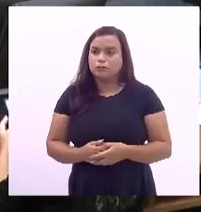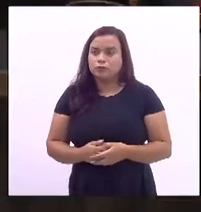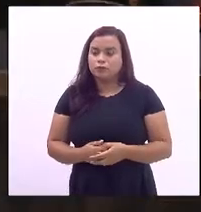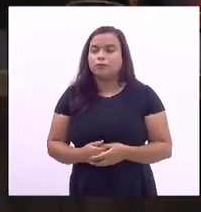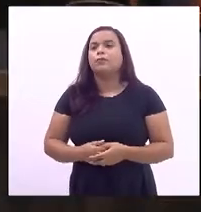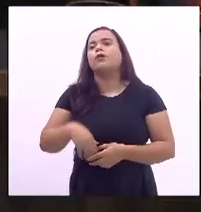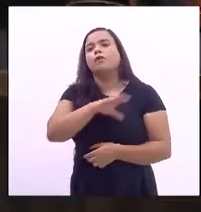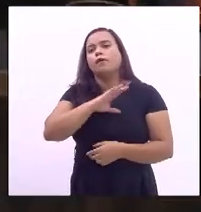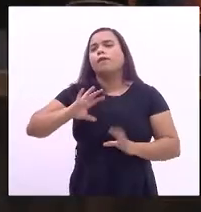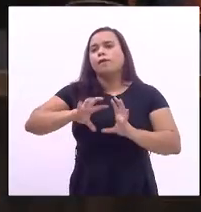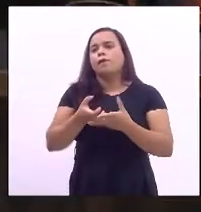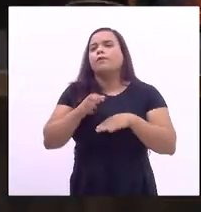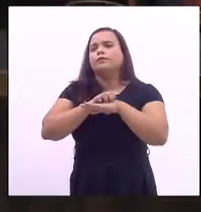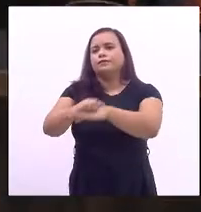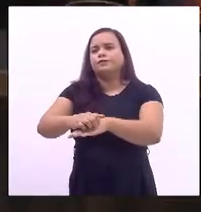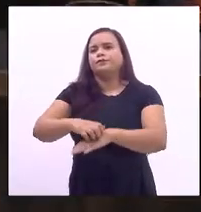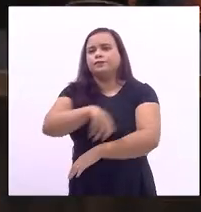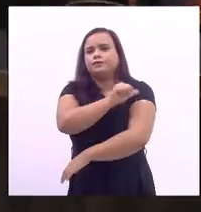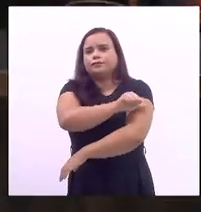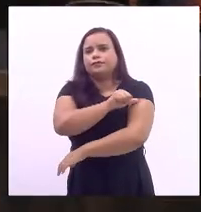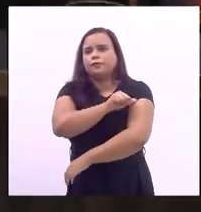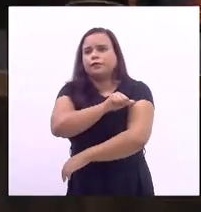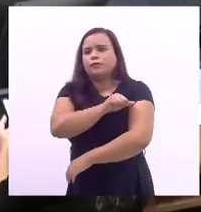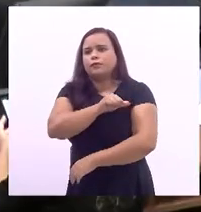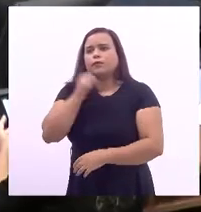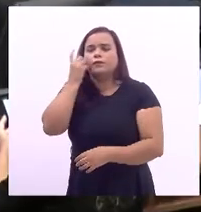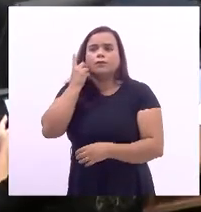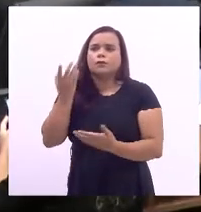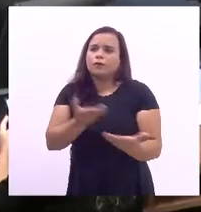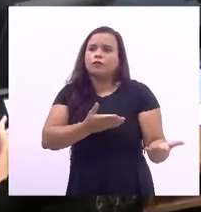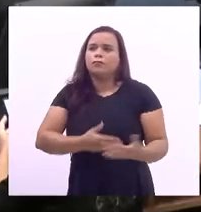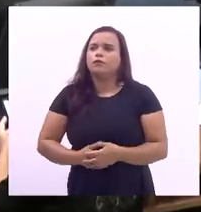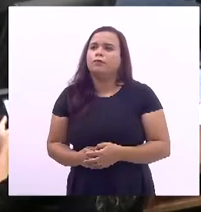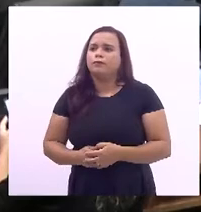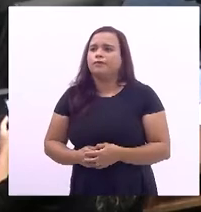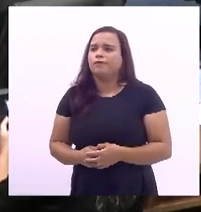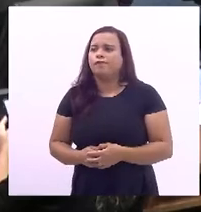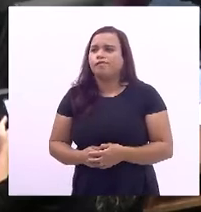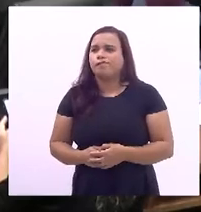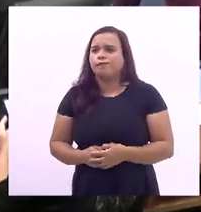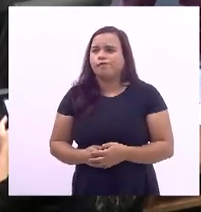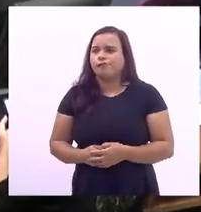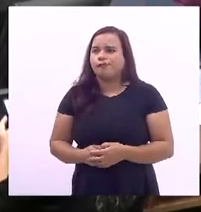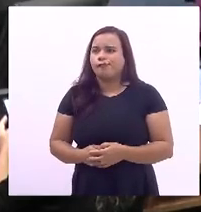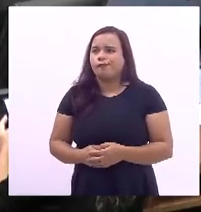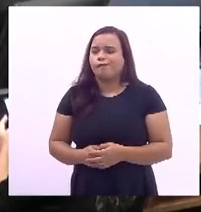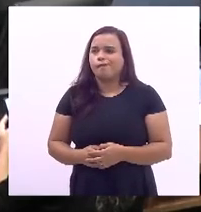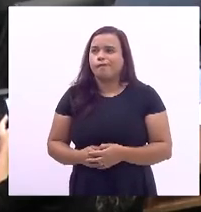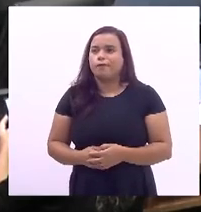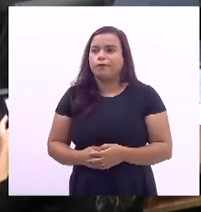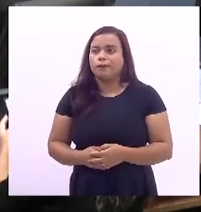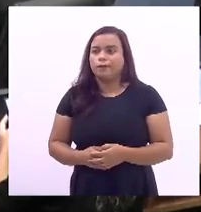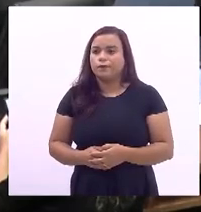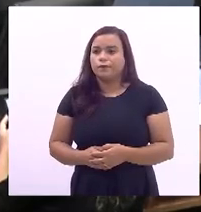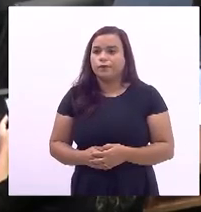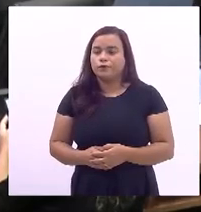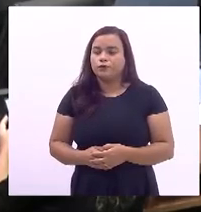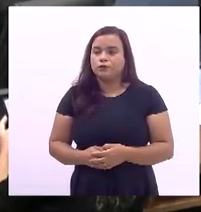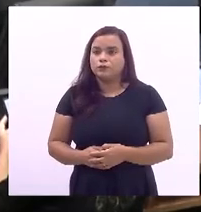e pela comissão de transporte deputada enfermeira Rejane o resultado enfermeira Rejane a